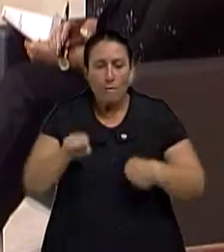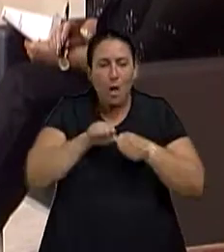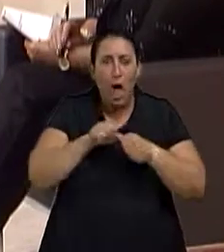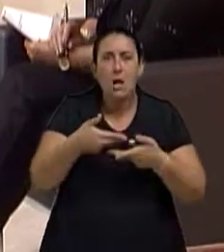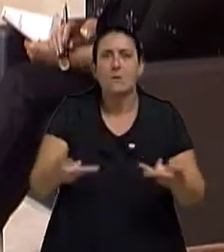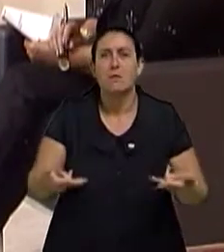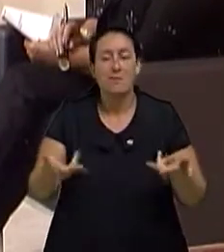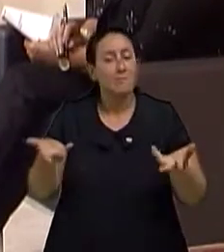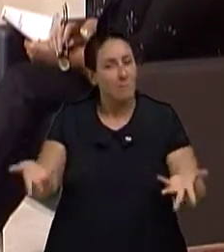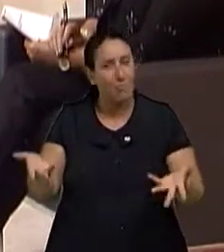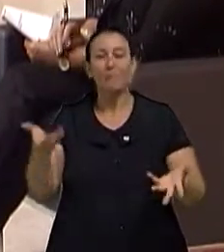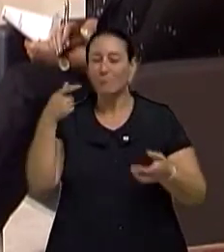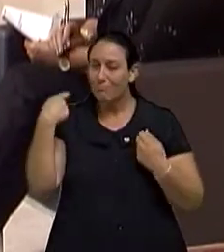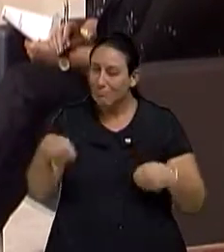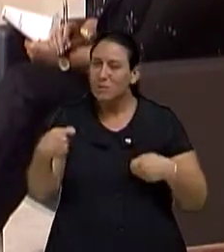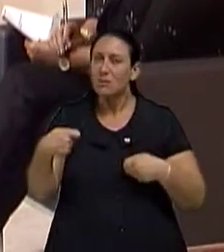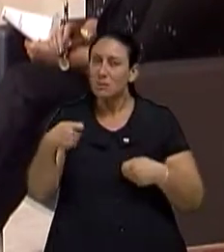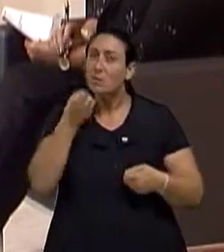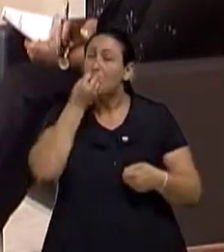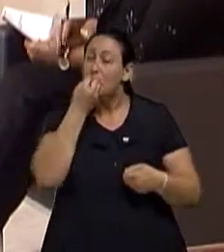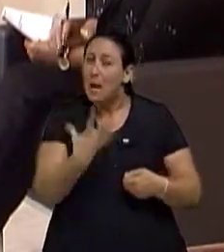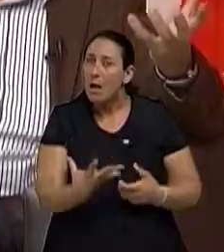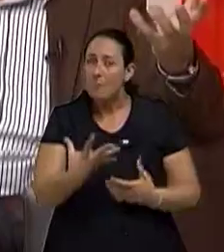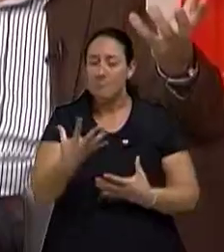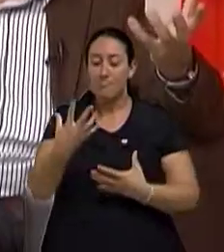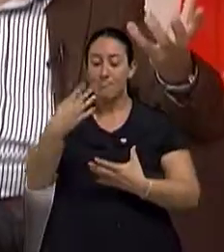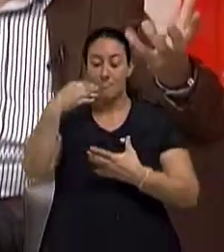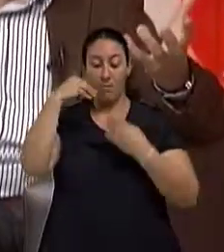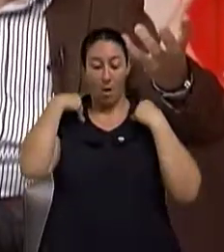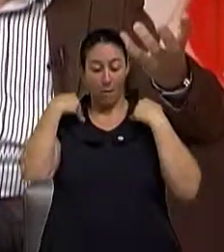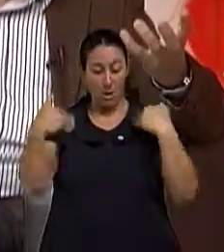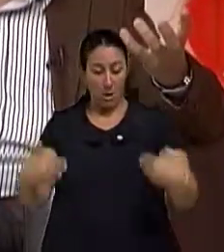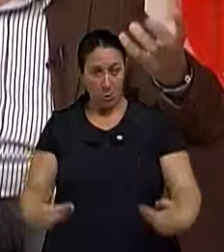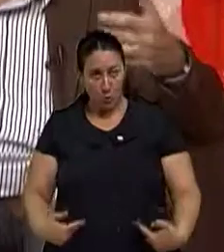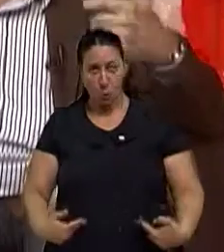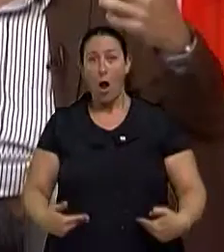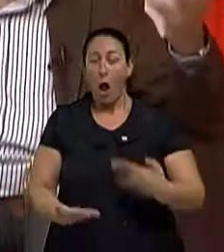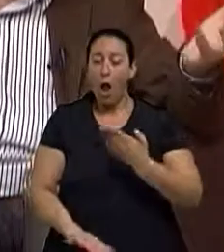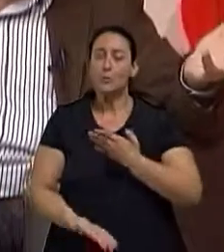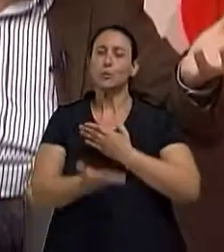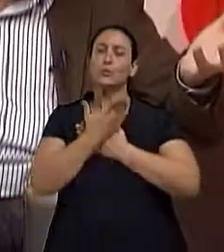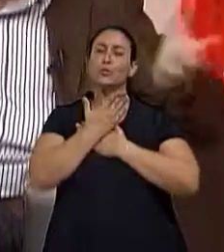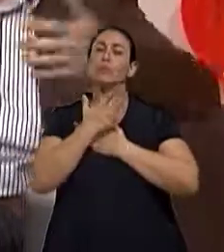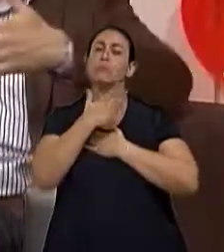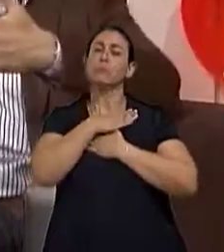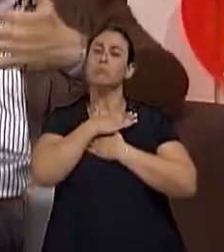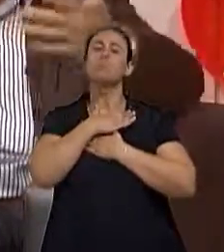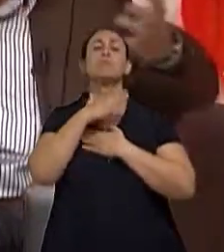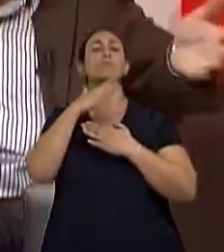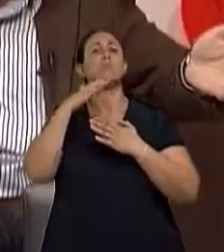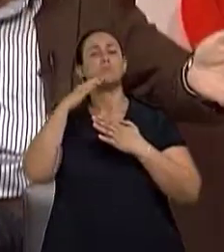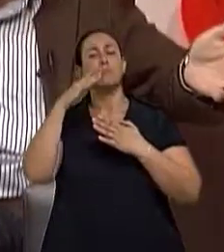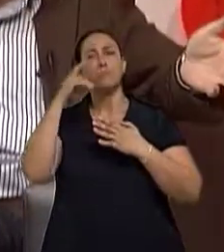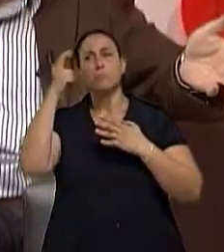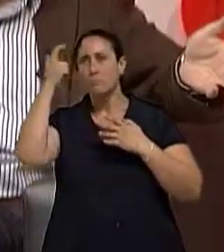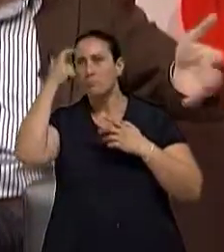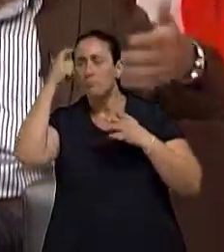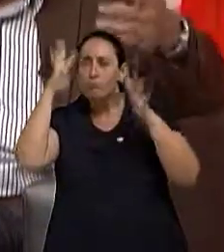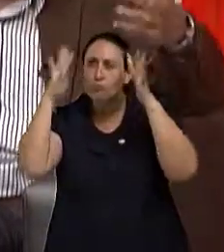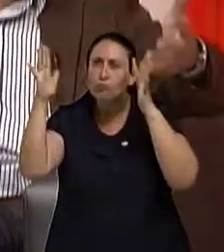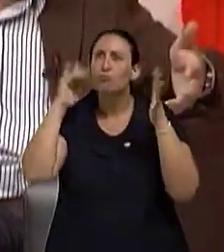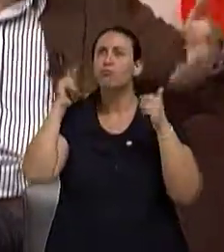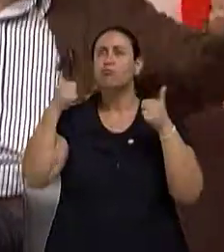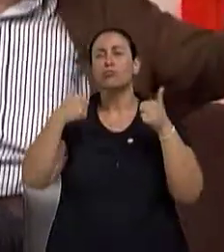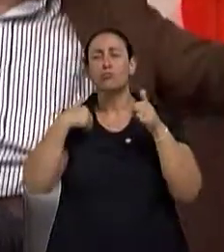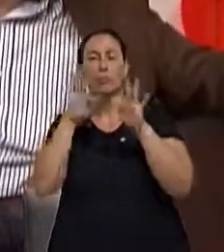O bem-estar físico leva a uma série de benefícios, seja no ponto de vista